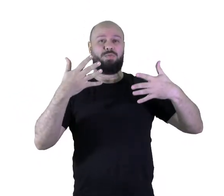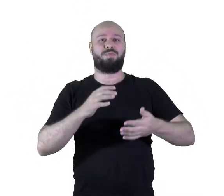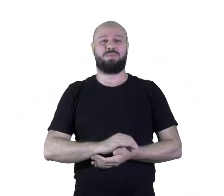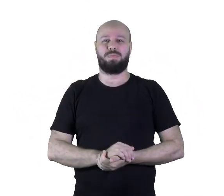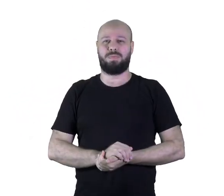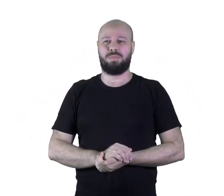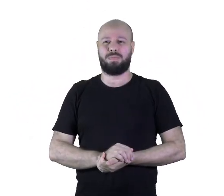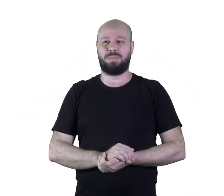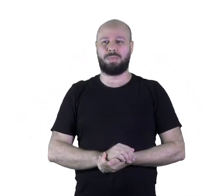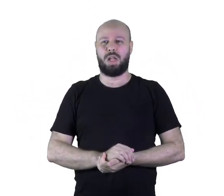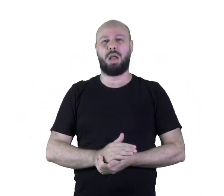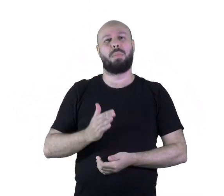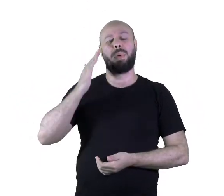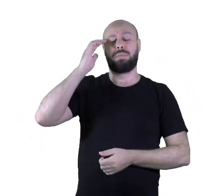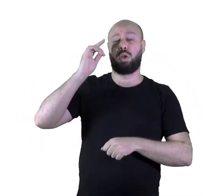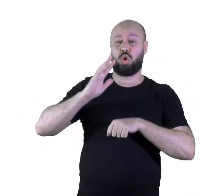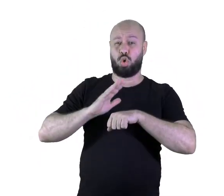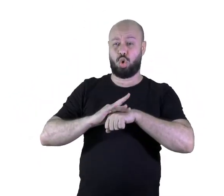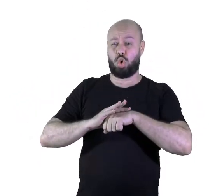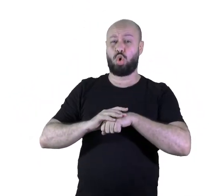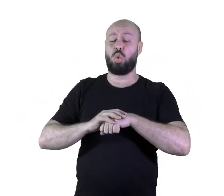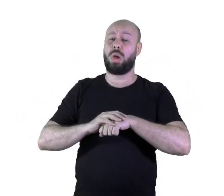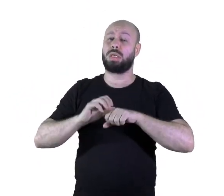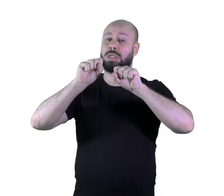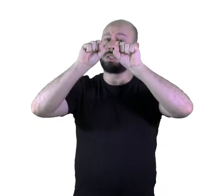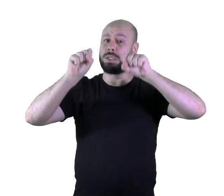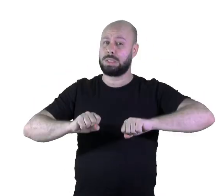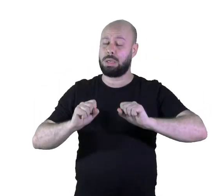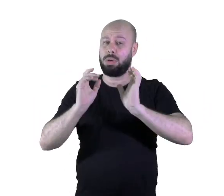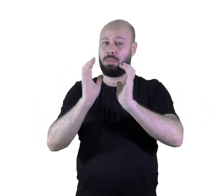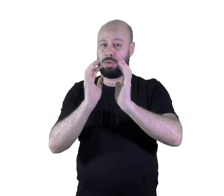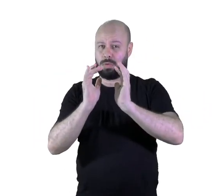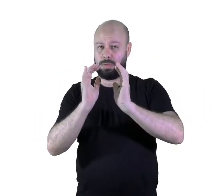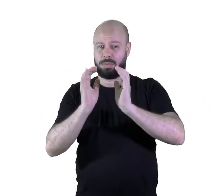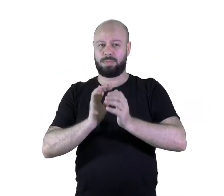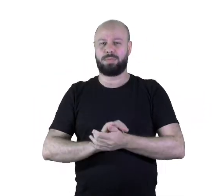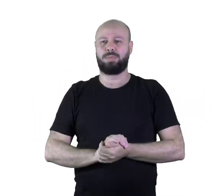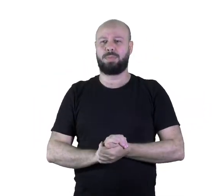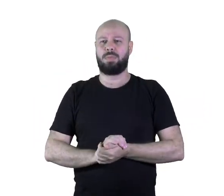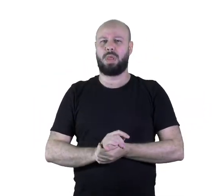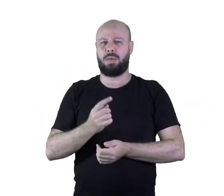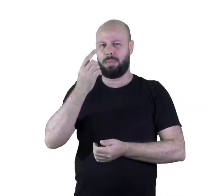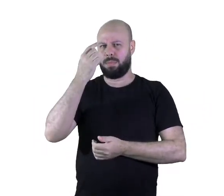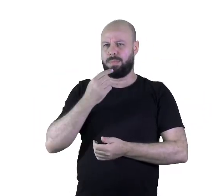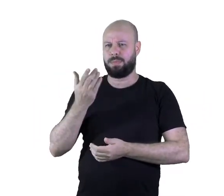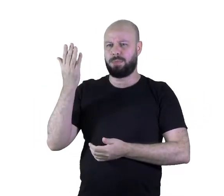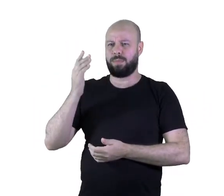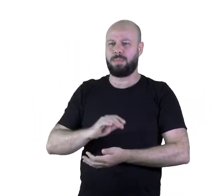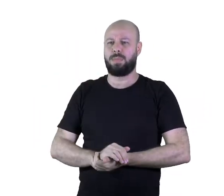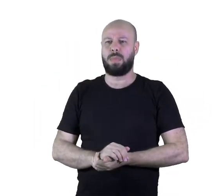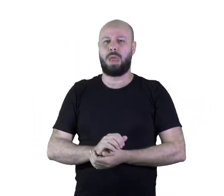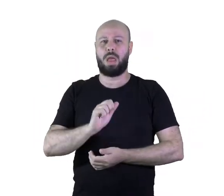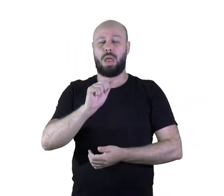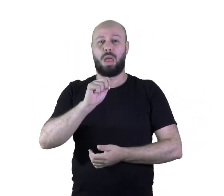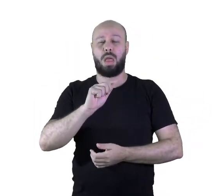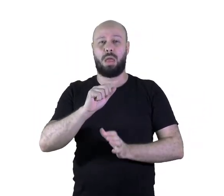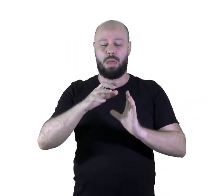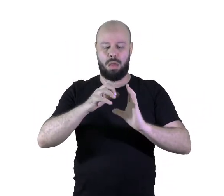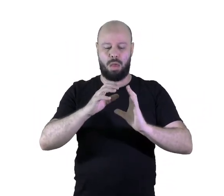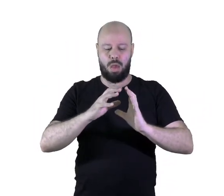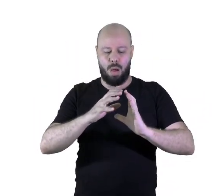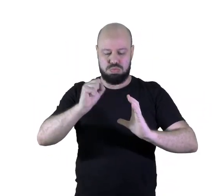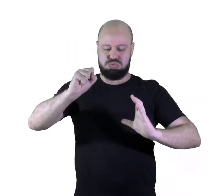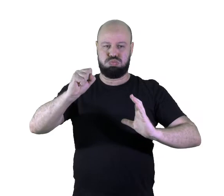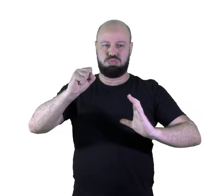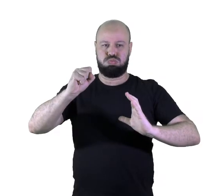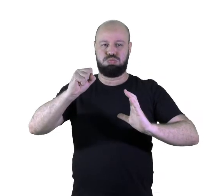falar sobre as principais doenças que acomedem o sistema nervoso. Observe aí na foto de vocês. O que é AVC? Vocês já ouviram falar de